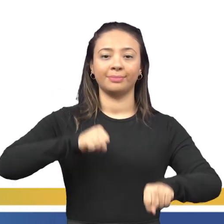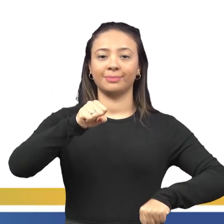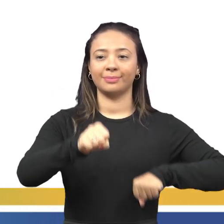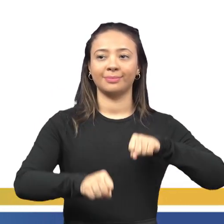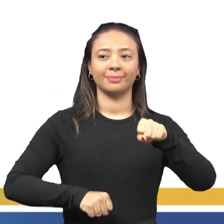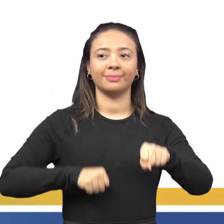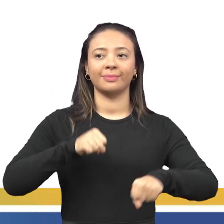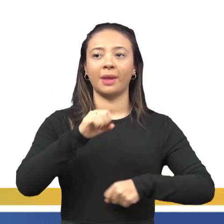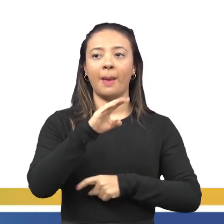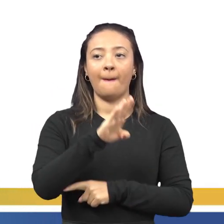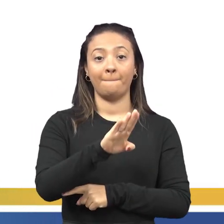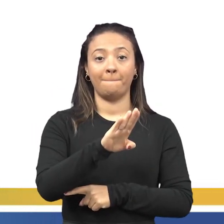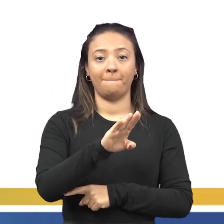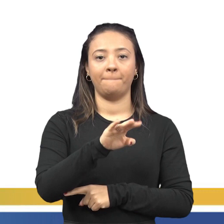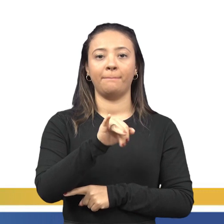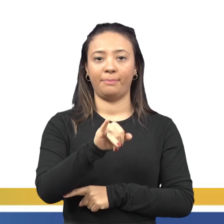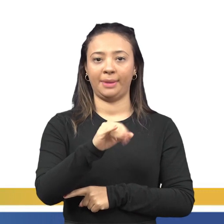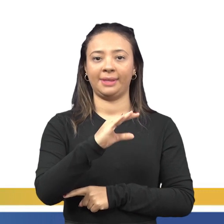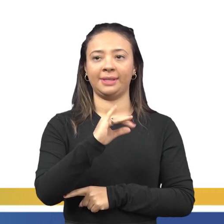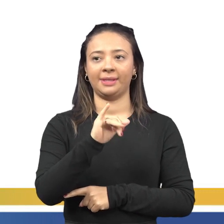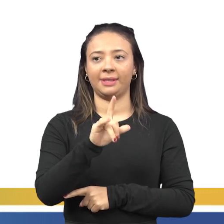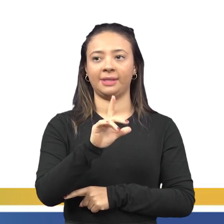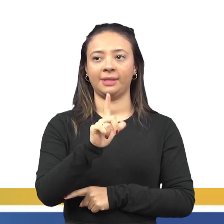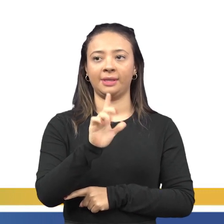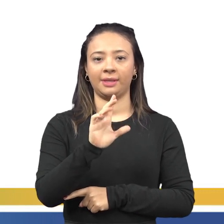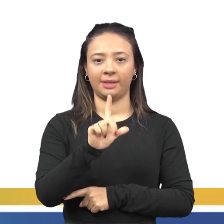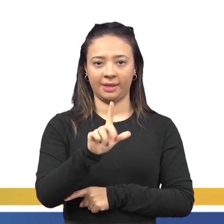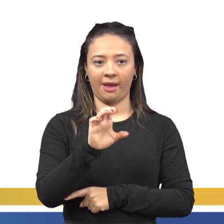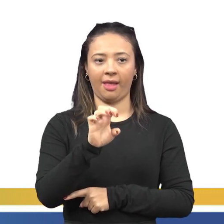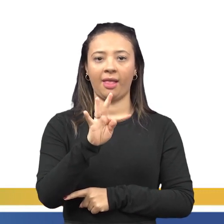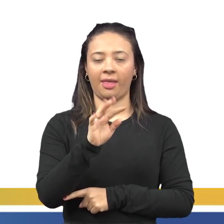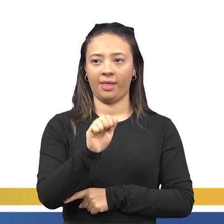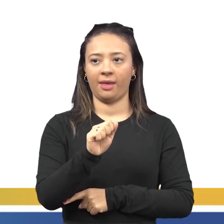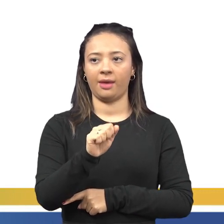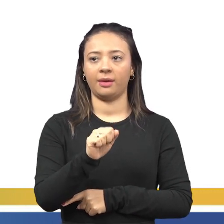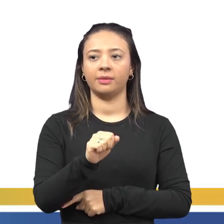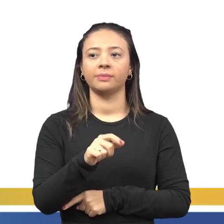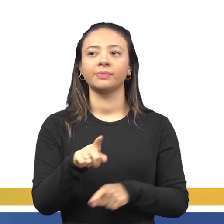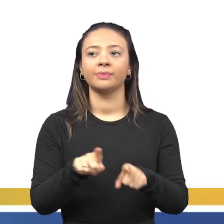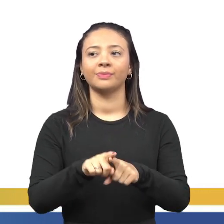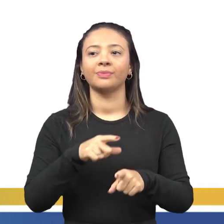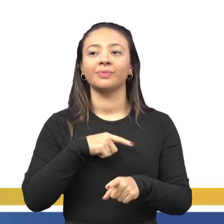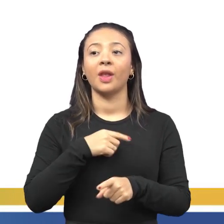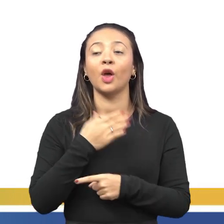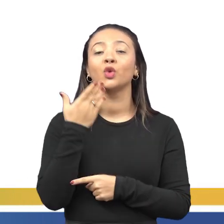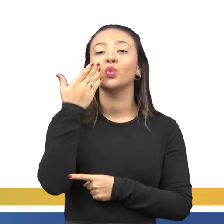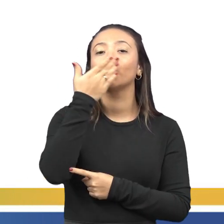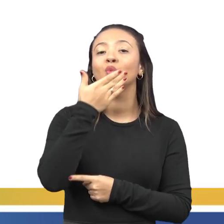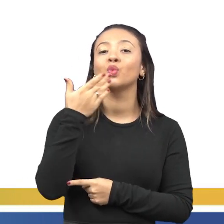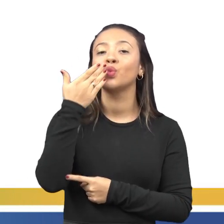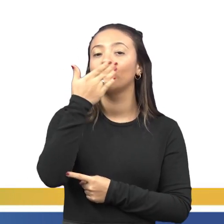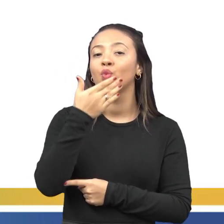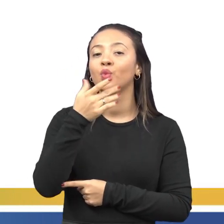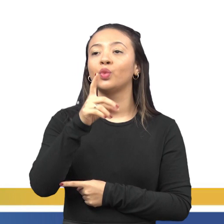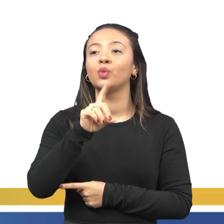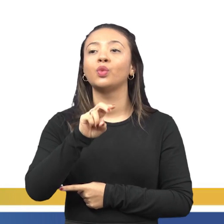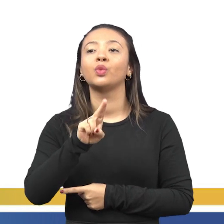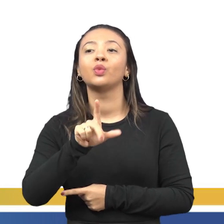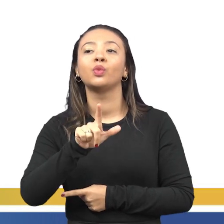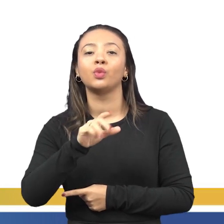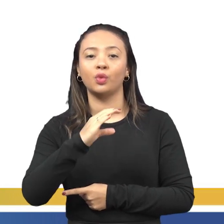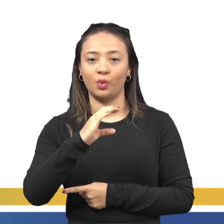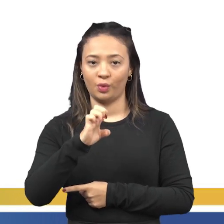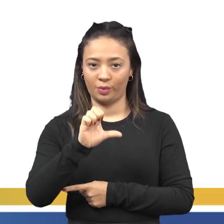Bicicleta, com a letra B. Próxima, formamos qual palavra? Ó? Dulces. Quando algo é doce, a gente fala dulces em